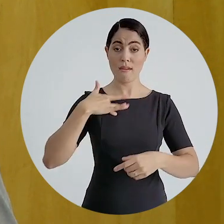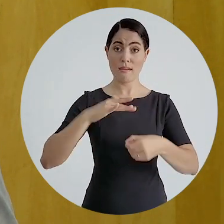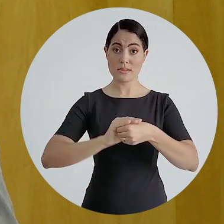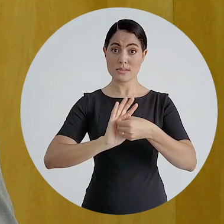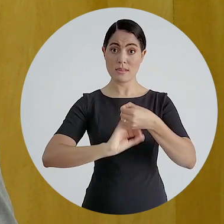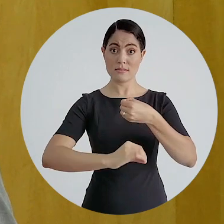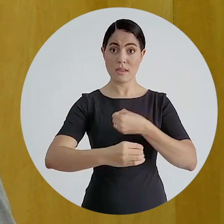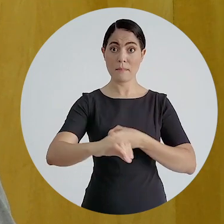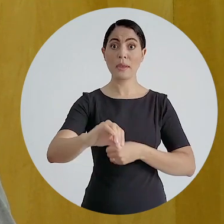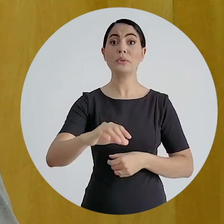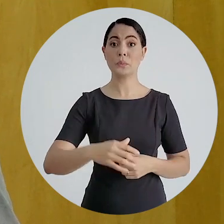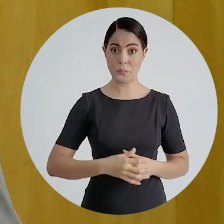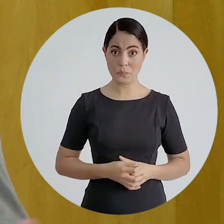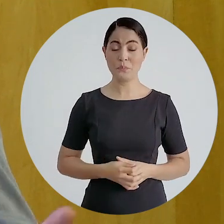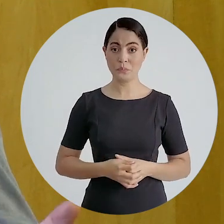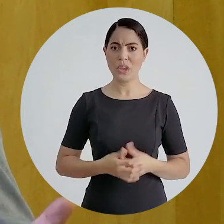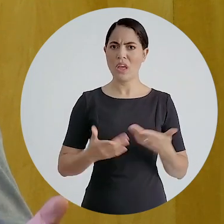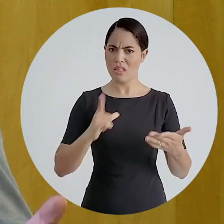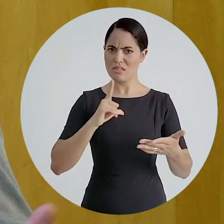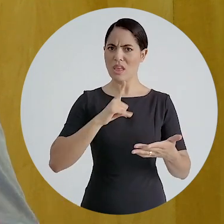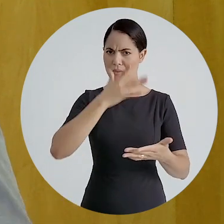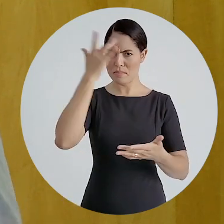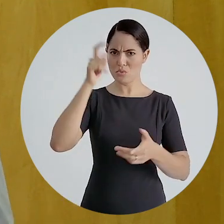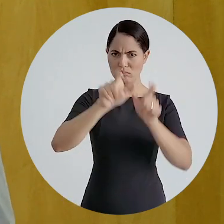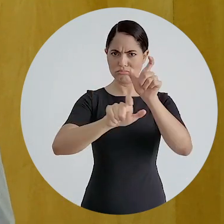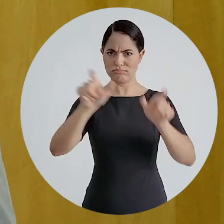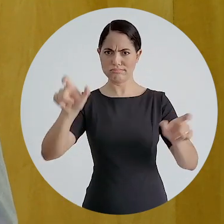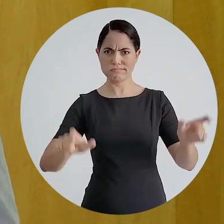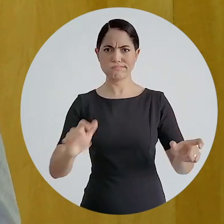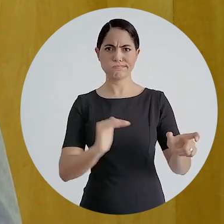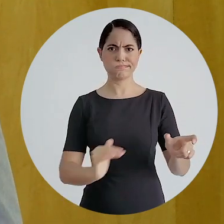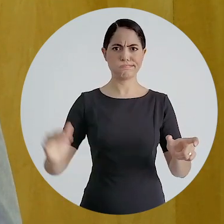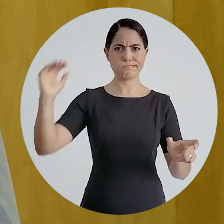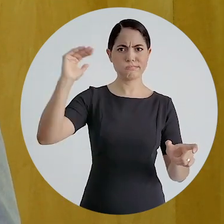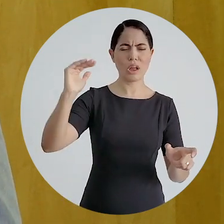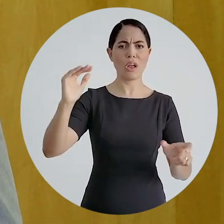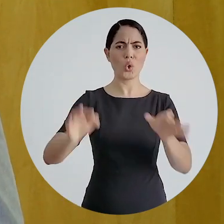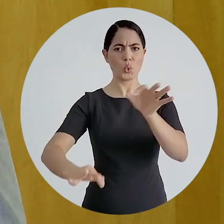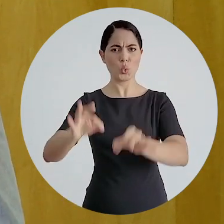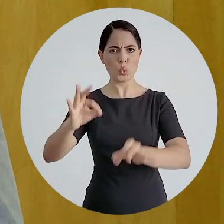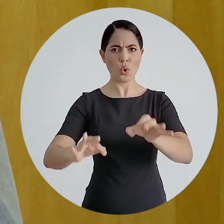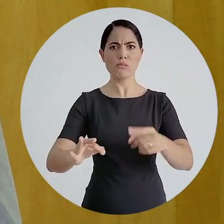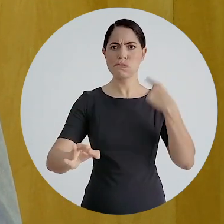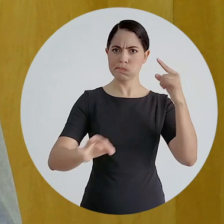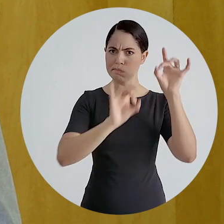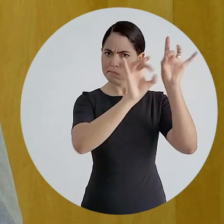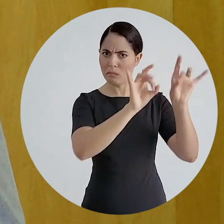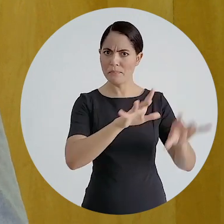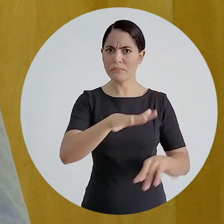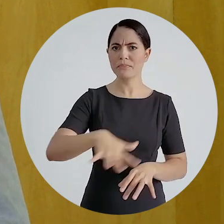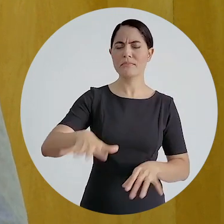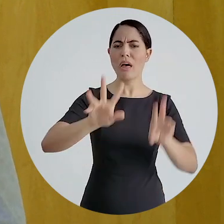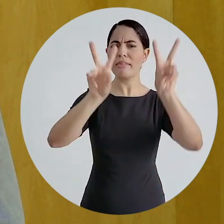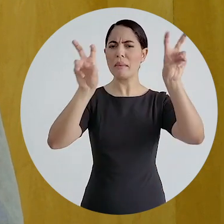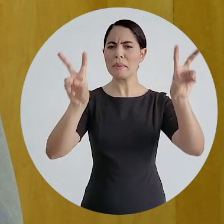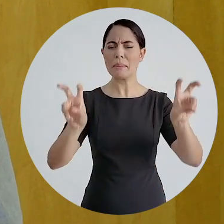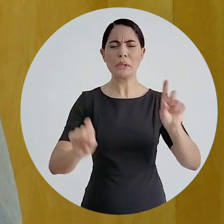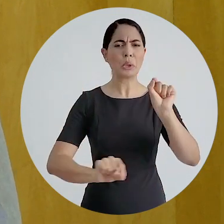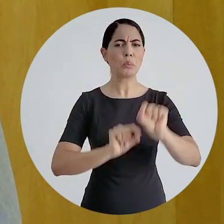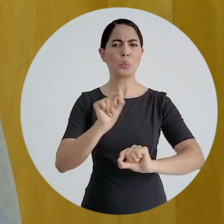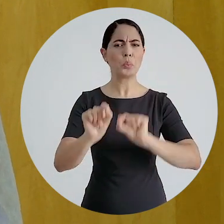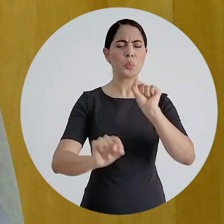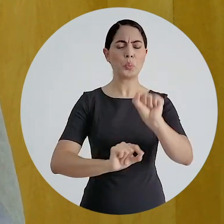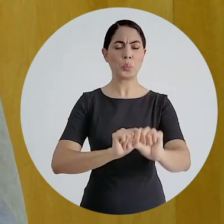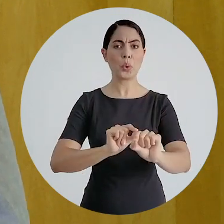do Saneamento Básico. O seminário reuniu autoridades, juristas e advogados especialistas para debater